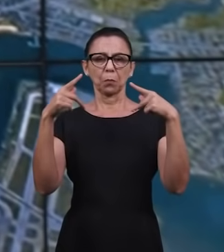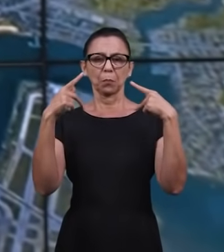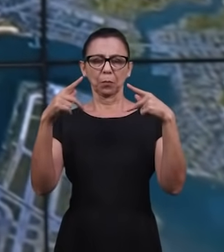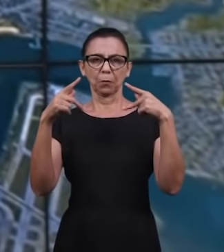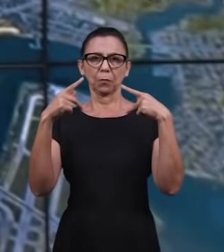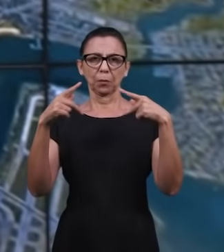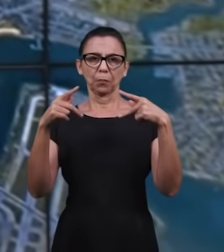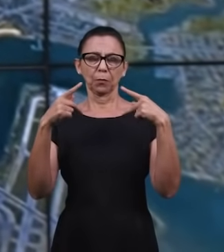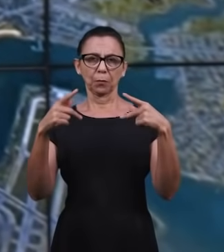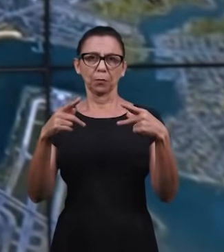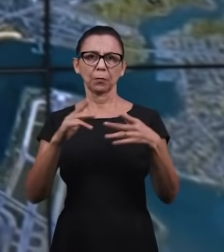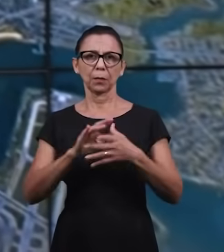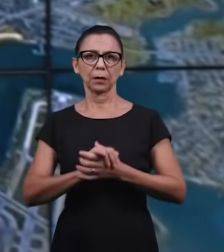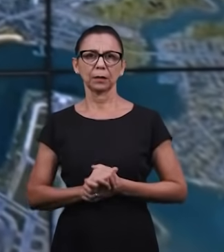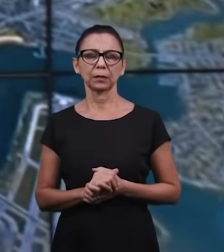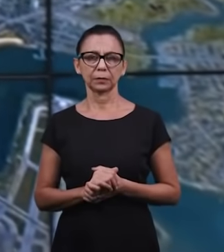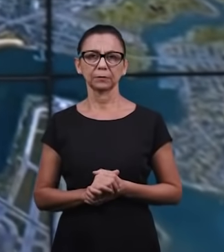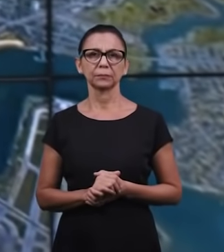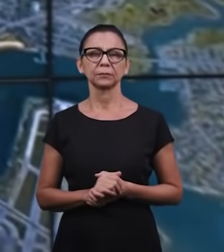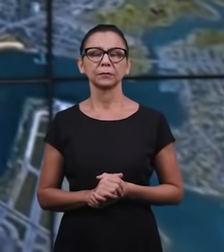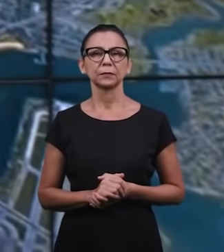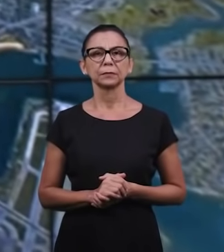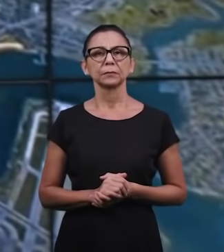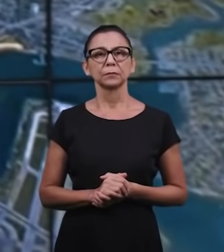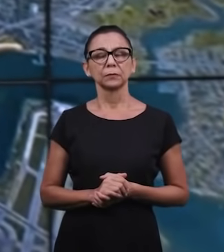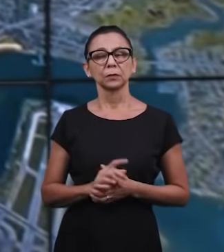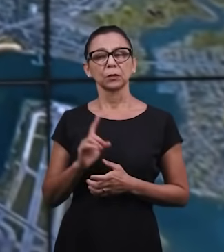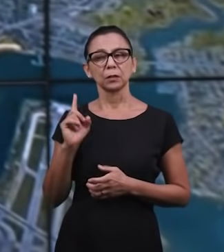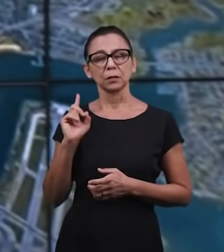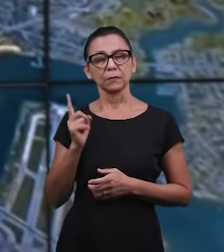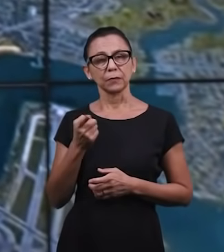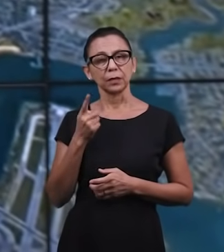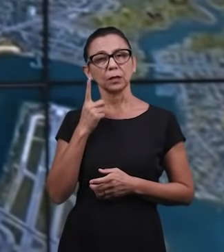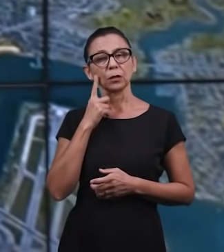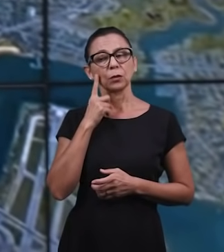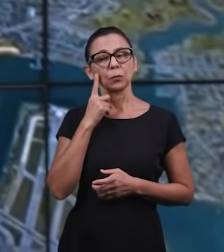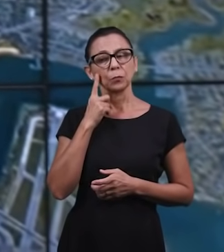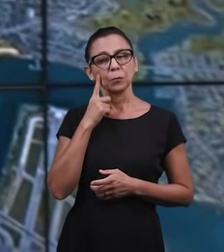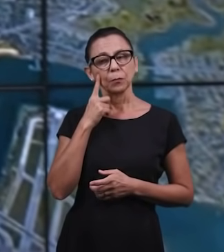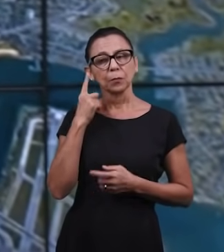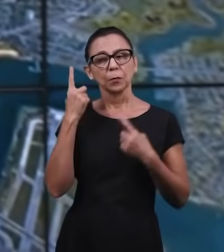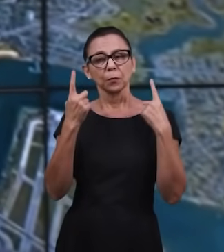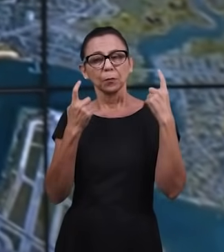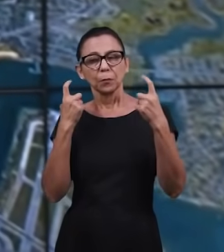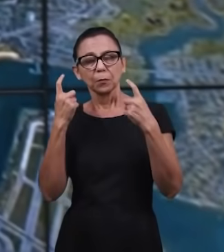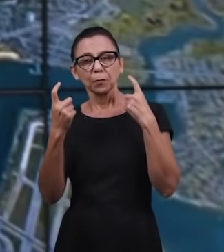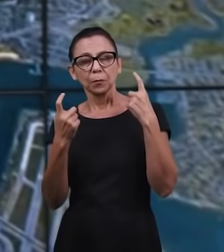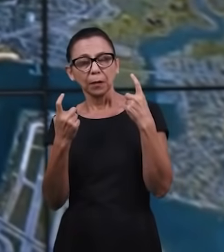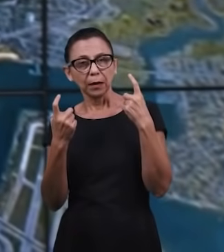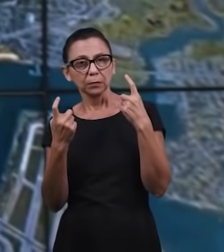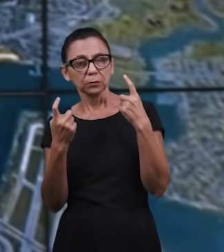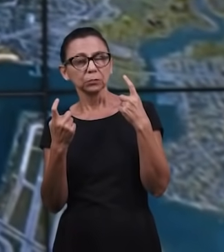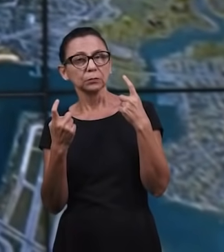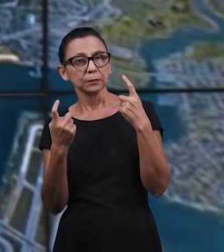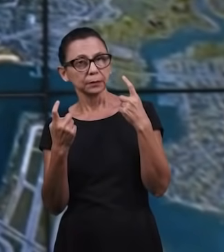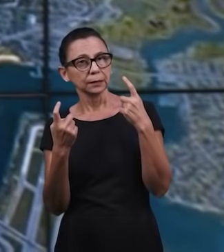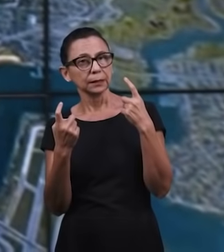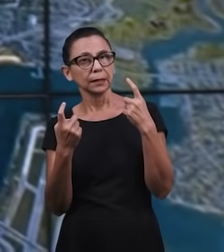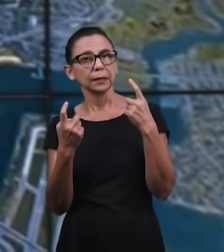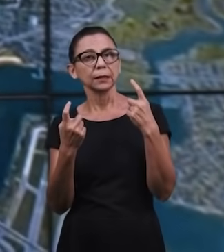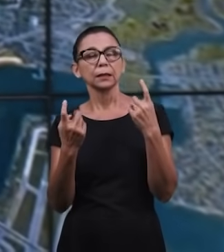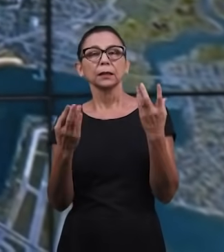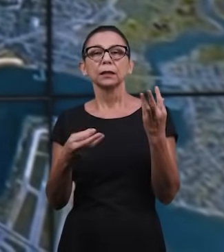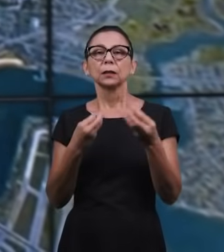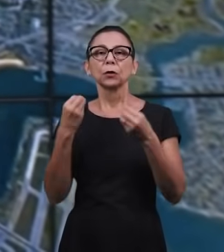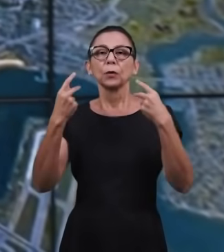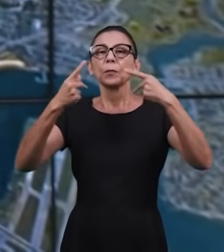eles vão dizer em termos de definir as mensagens. Essa ótica pela qual o irmão agora transmite